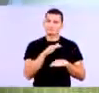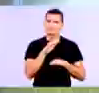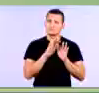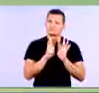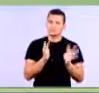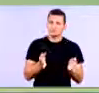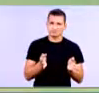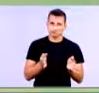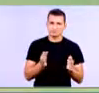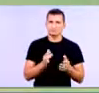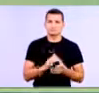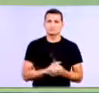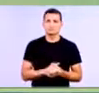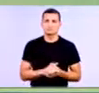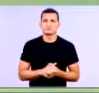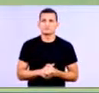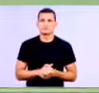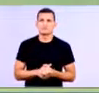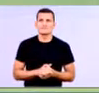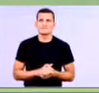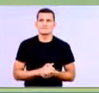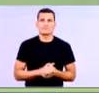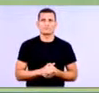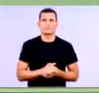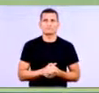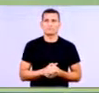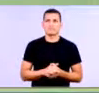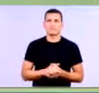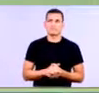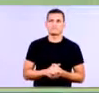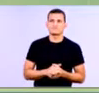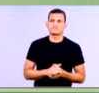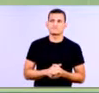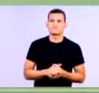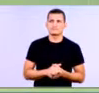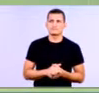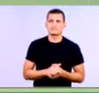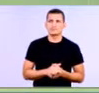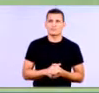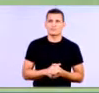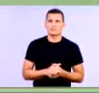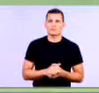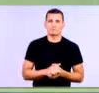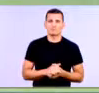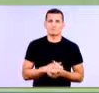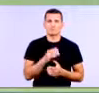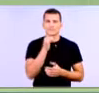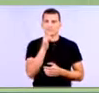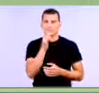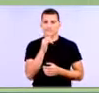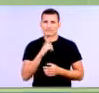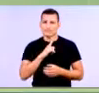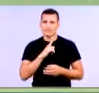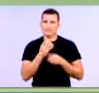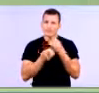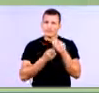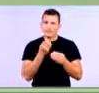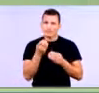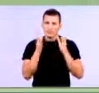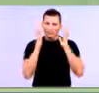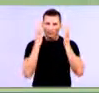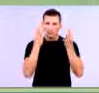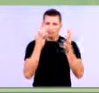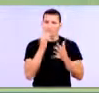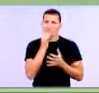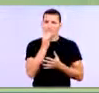simplista possível. Estabelecer ações caso a política de segurança seja violada. Veja